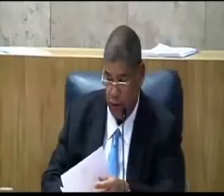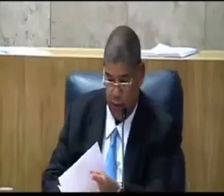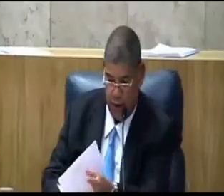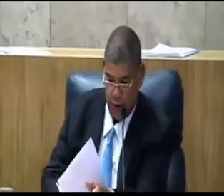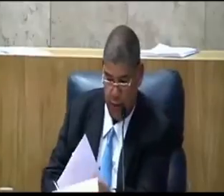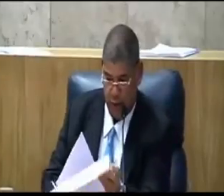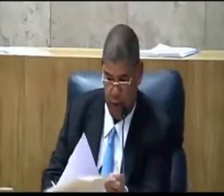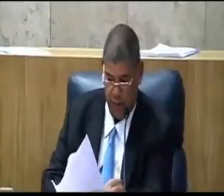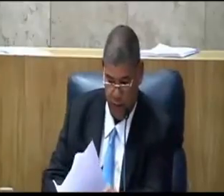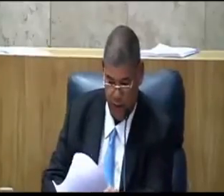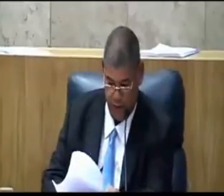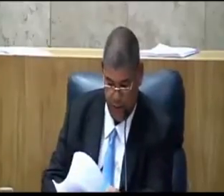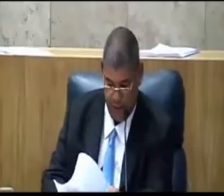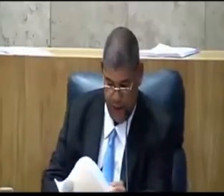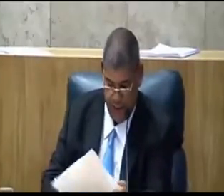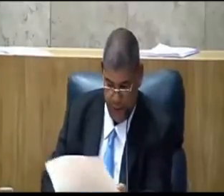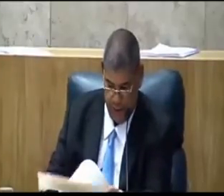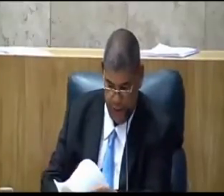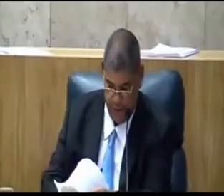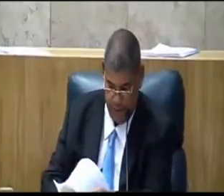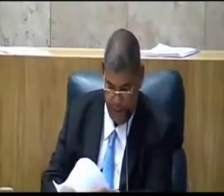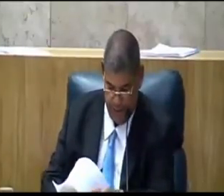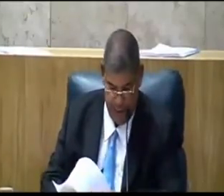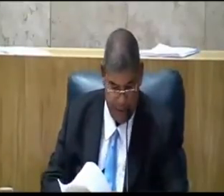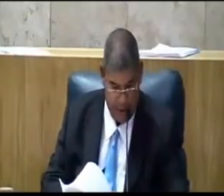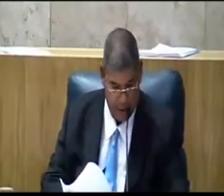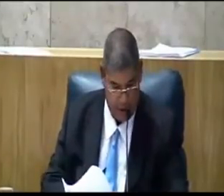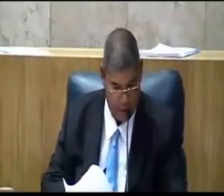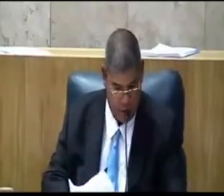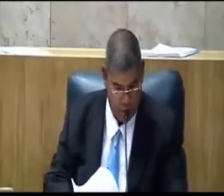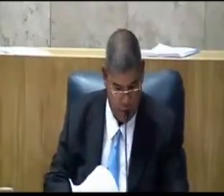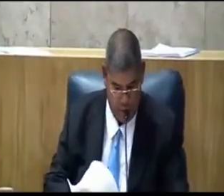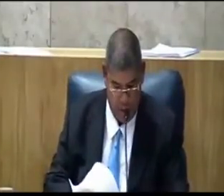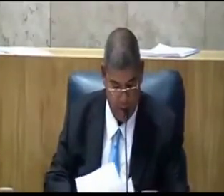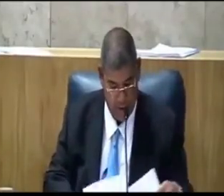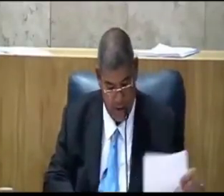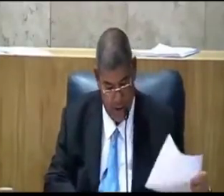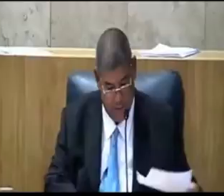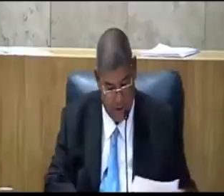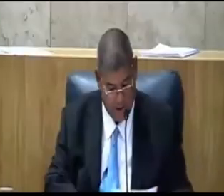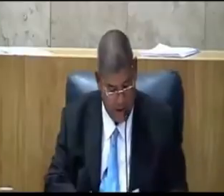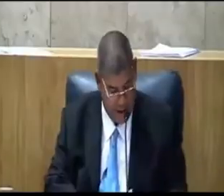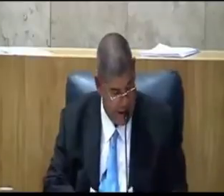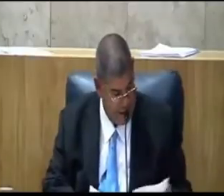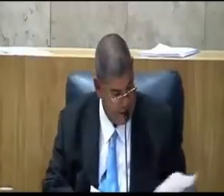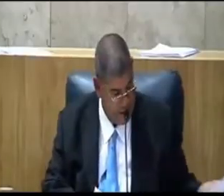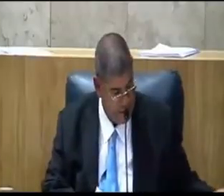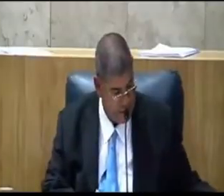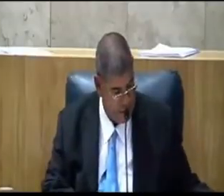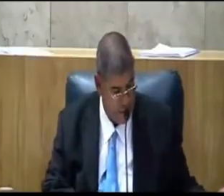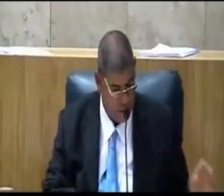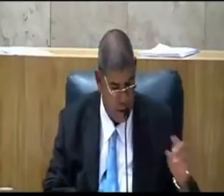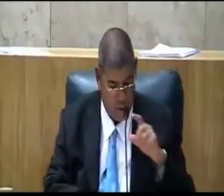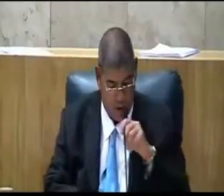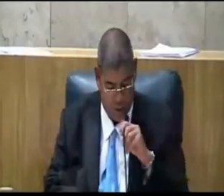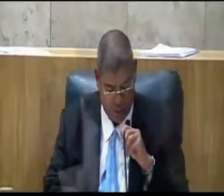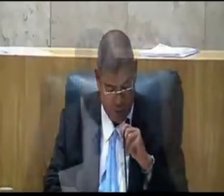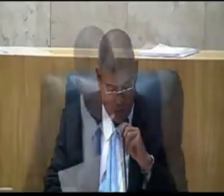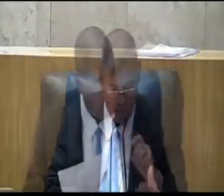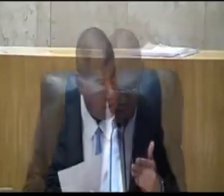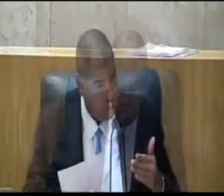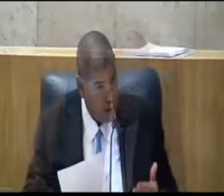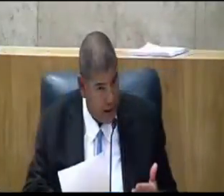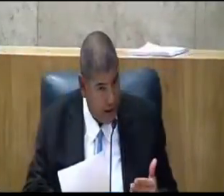Lamento que o vereador Mário Covas não esteja presente, porque ele é sempre causador de alguns problemas para esta casa, mas eu tenho que